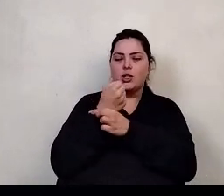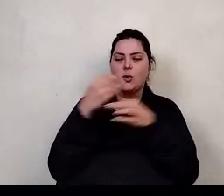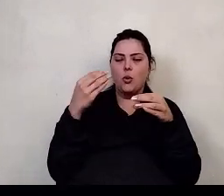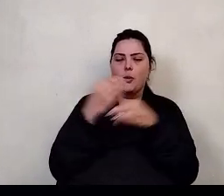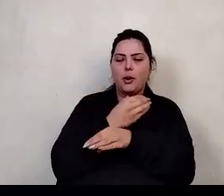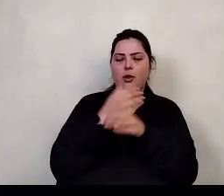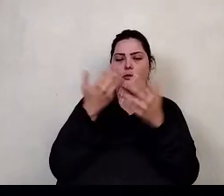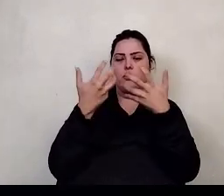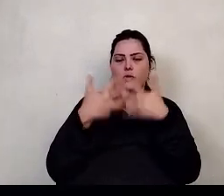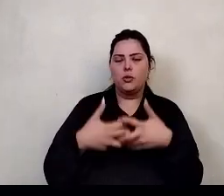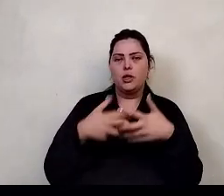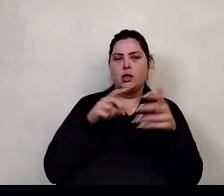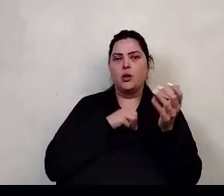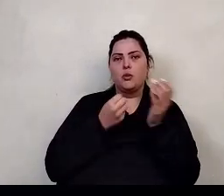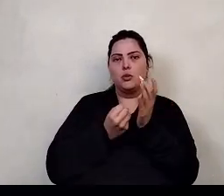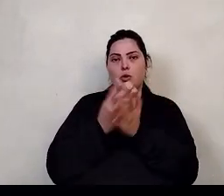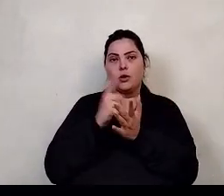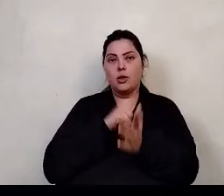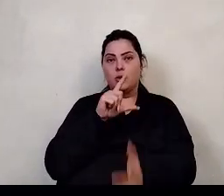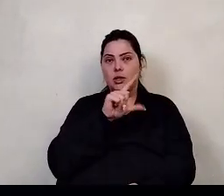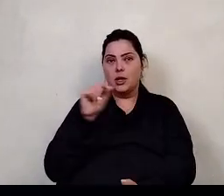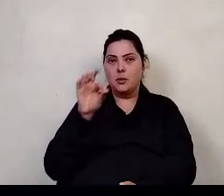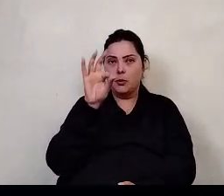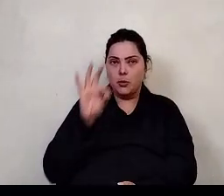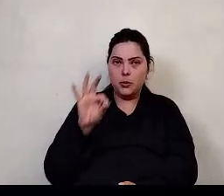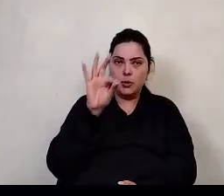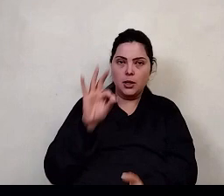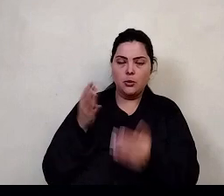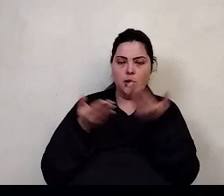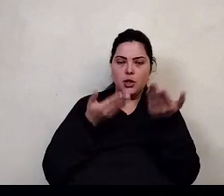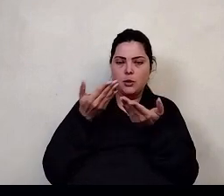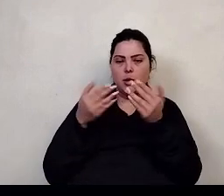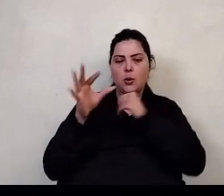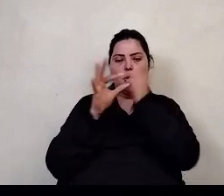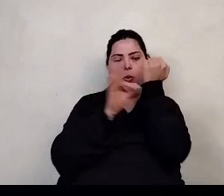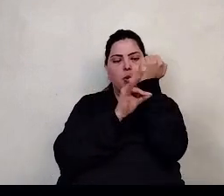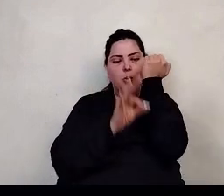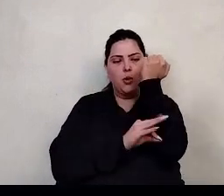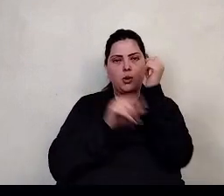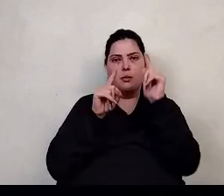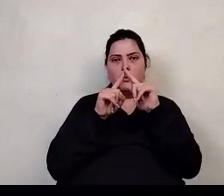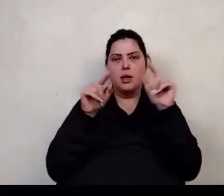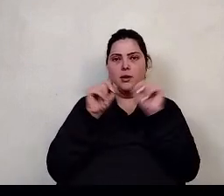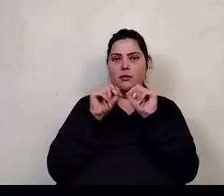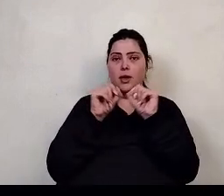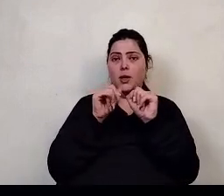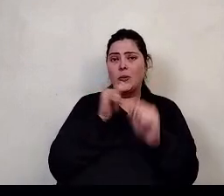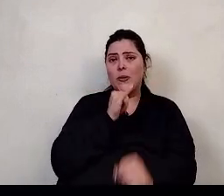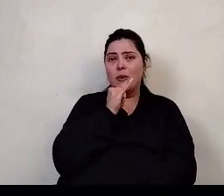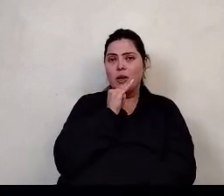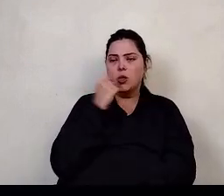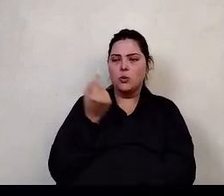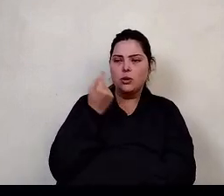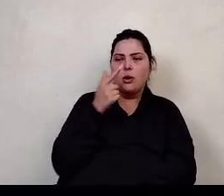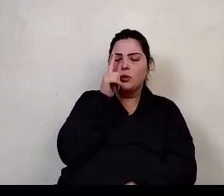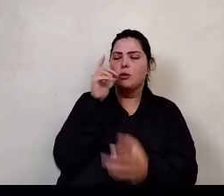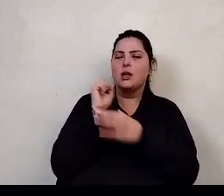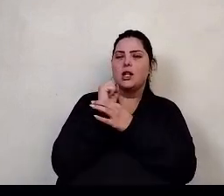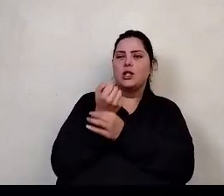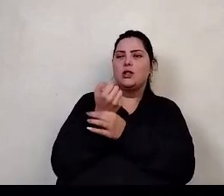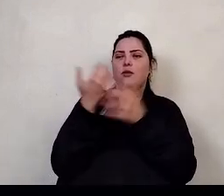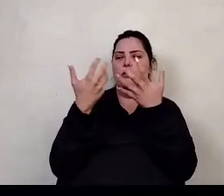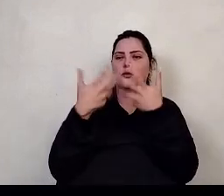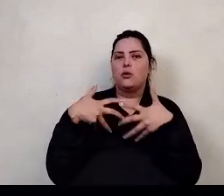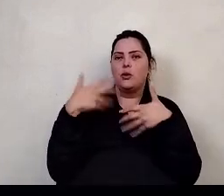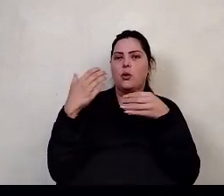eu tenho 100% de cobertura desse código, mas é só feito de testes unitários, ainda assim eu não garanto o funcionamento do todo. Eu só garanto que todas as